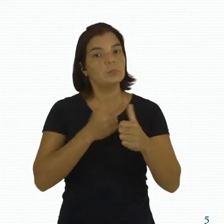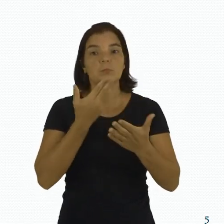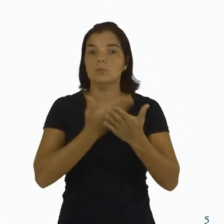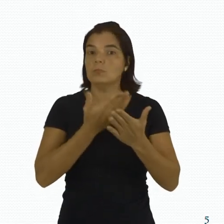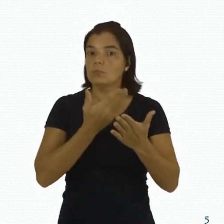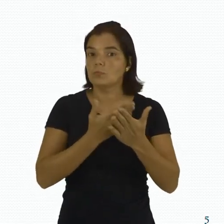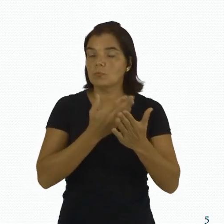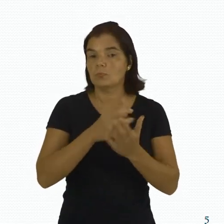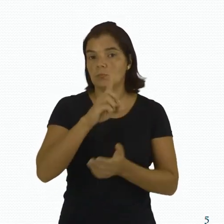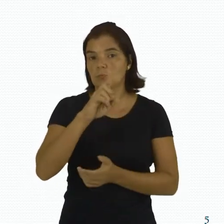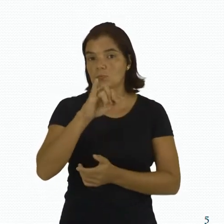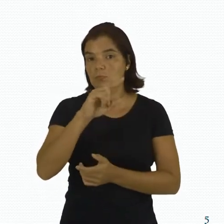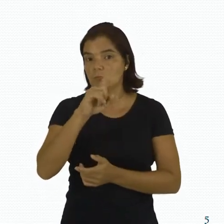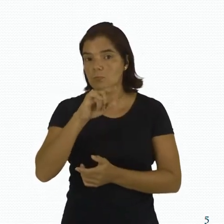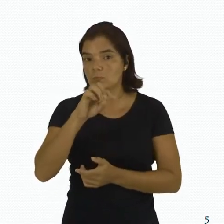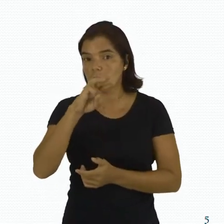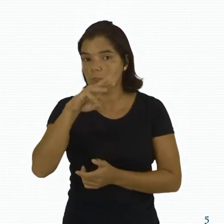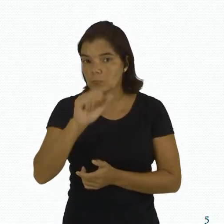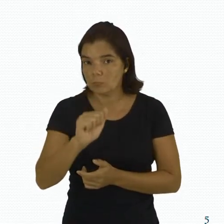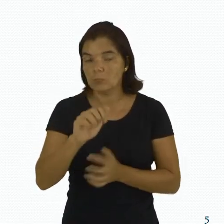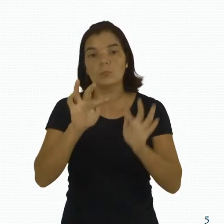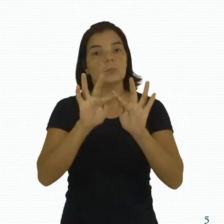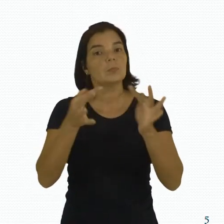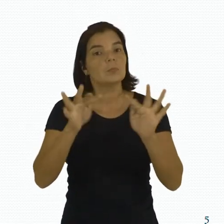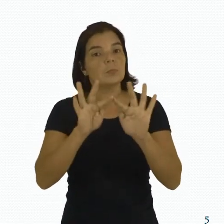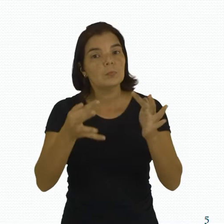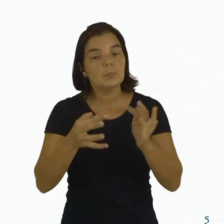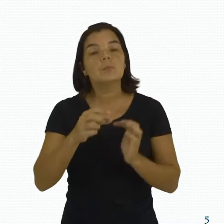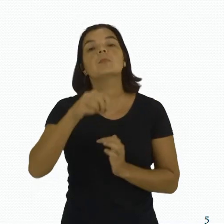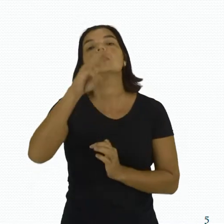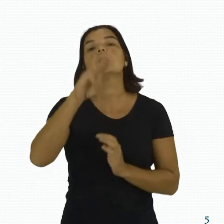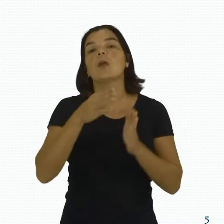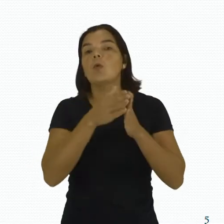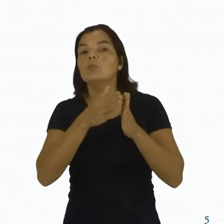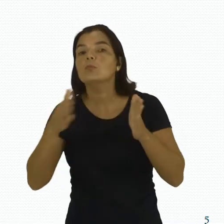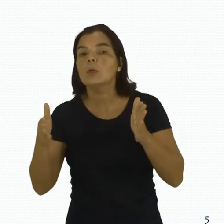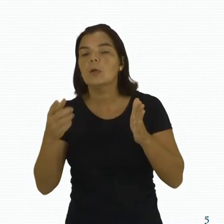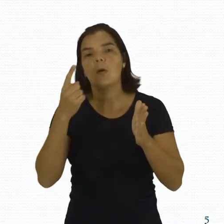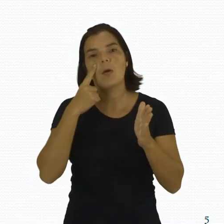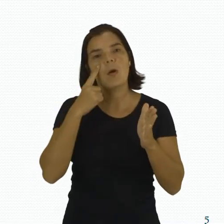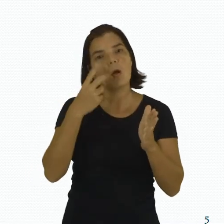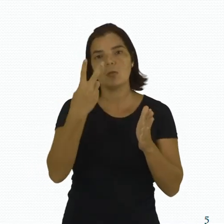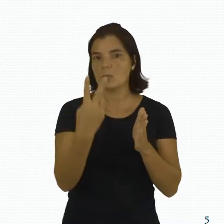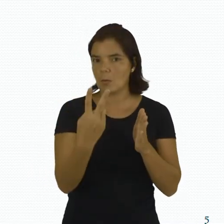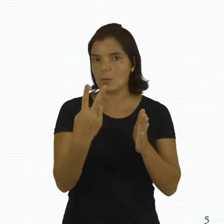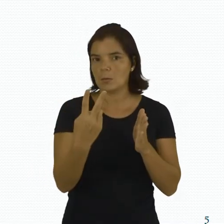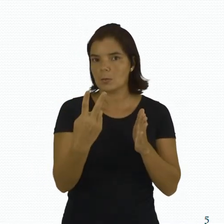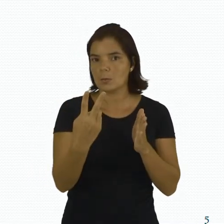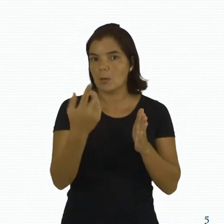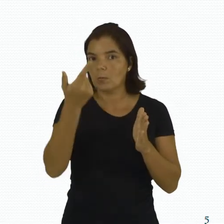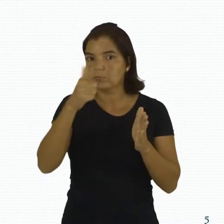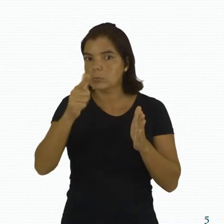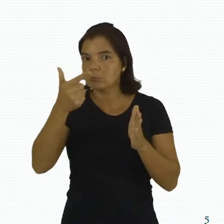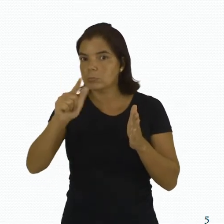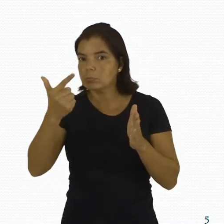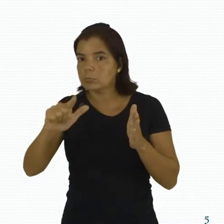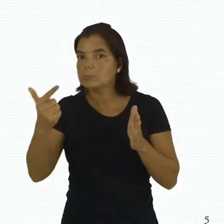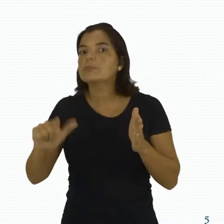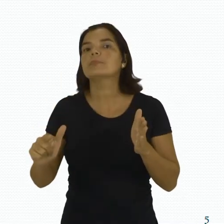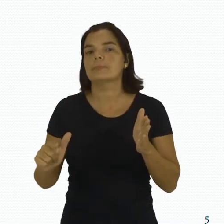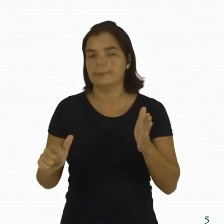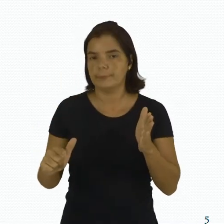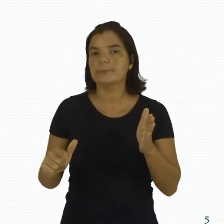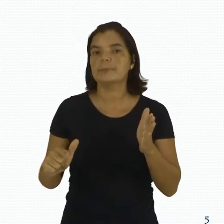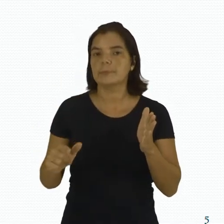periódica. Primeiro, ela é simples. Por quê? Quem é o período? Né? Se você está ligado aí, ó, o período é 2. Ele está se repetindo,